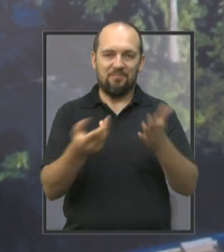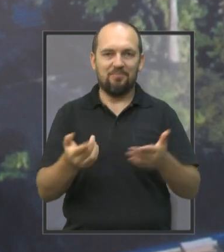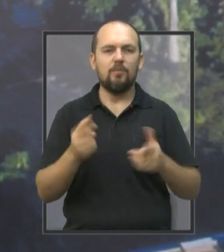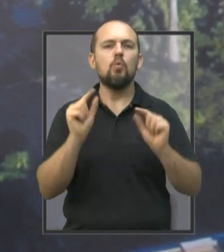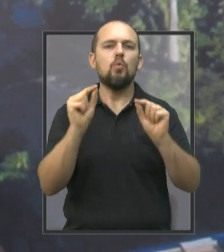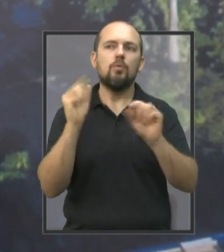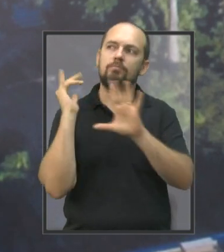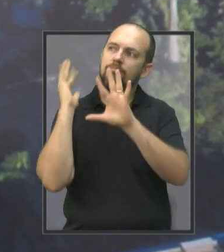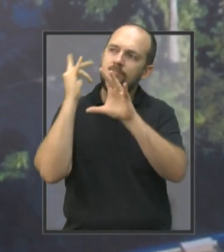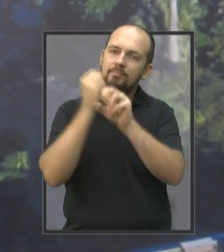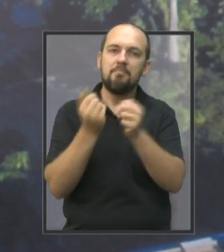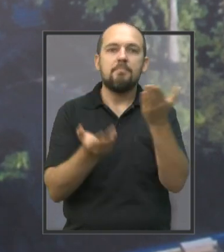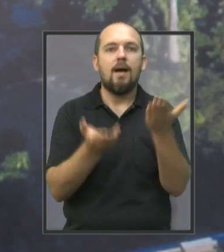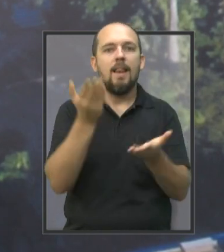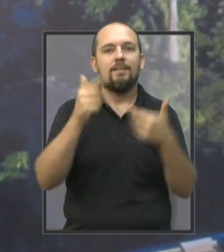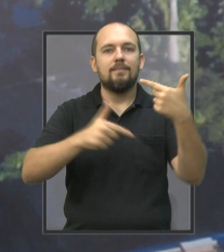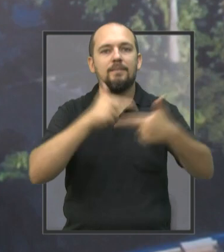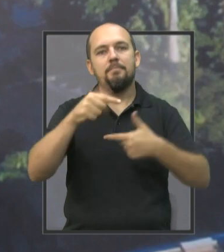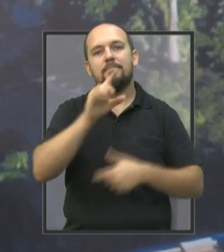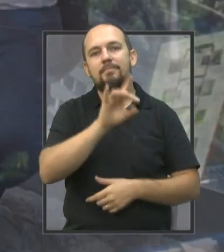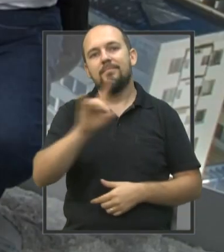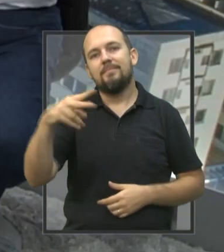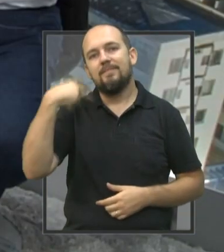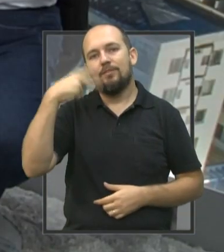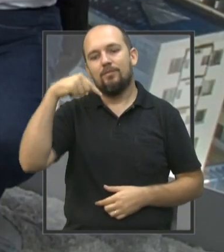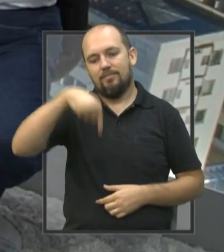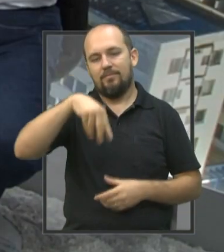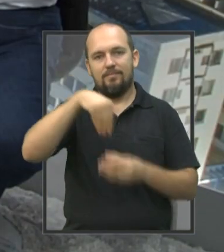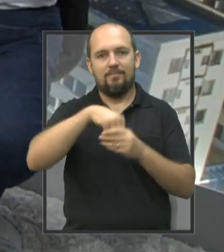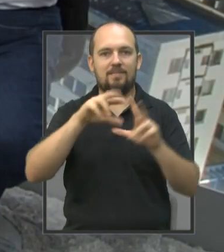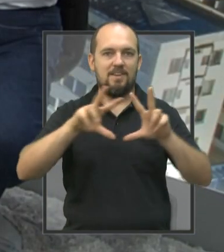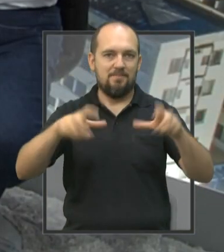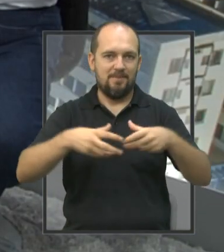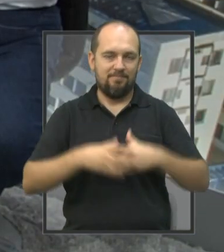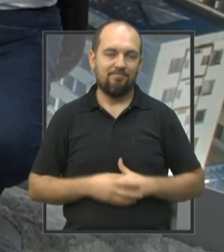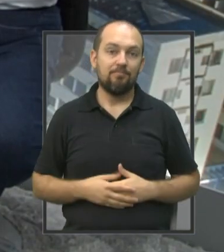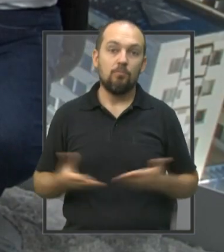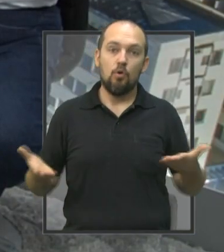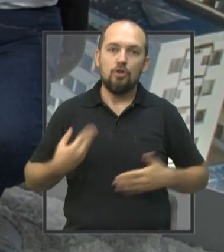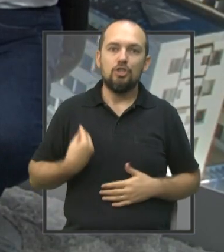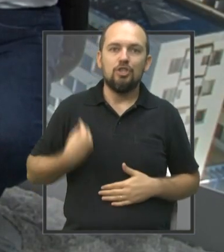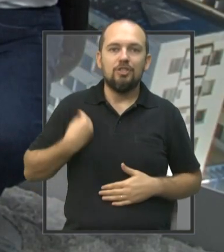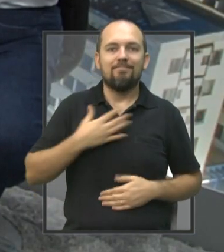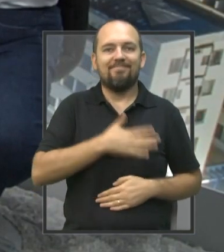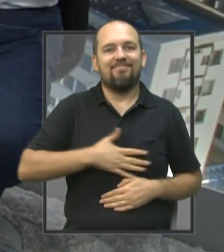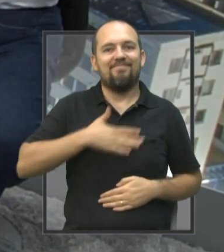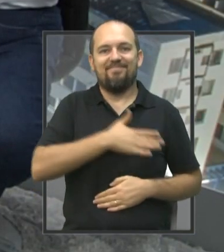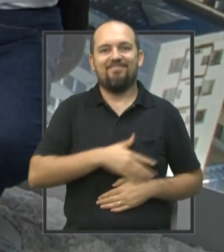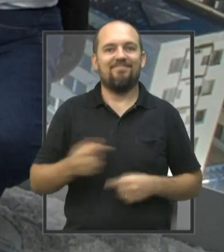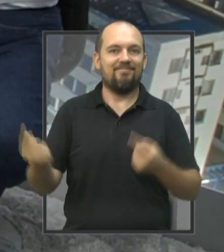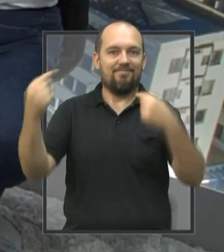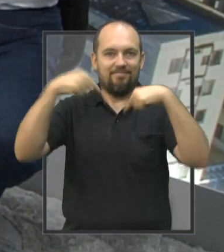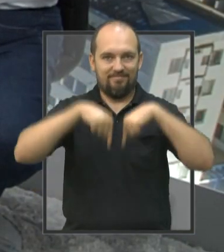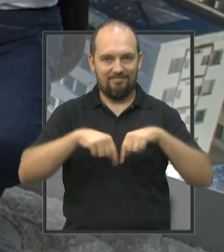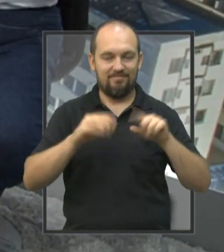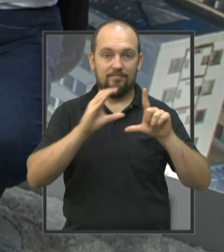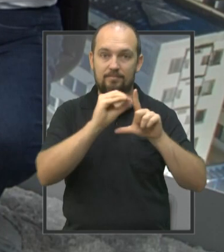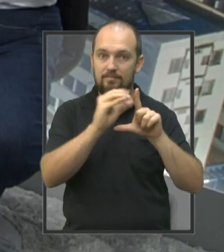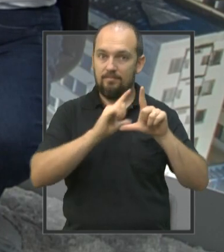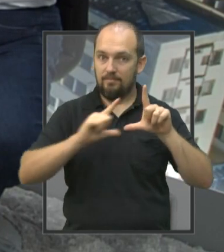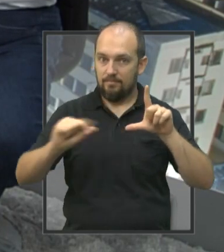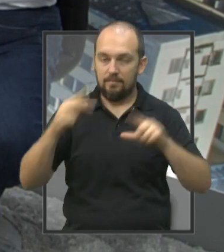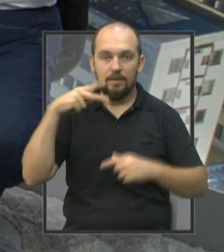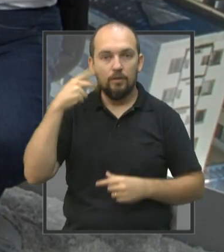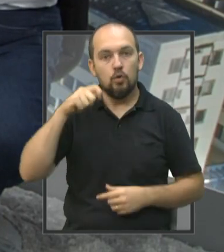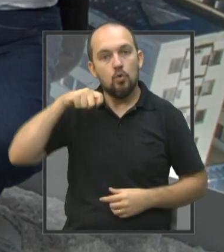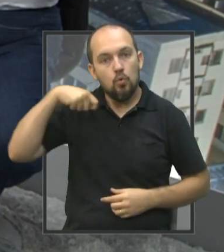dos parlamentares aqui na Câmara Municipal de Jaú. E hoje eu tenho o prazer em receber aqui no estúdio da TV Câmara o